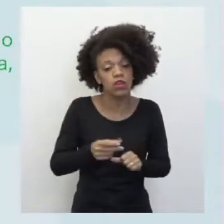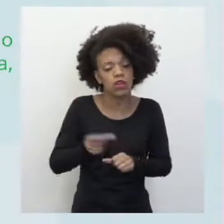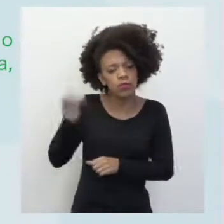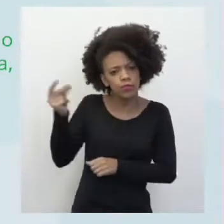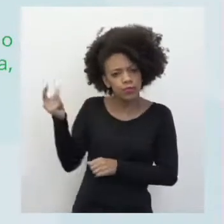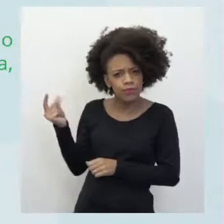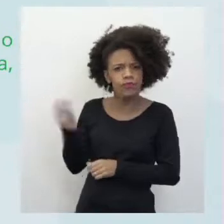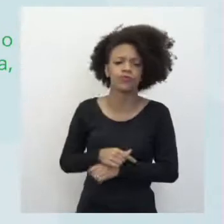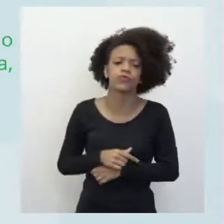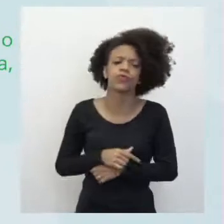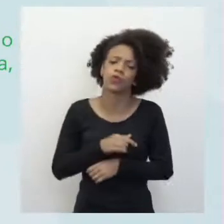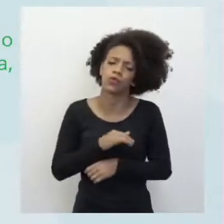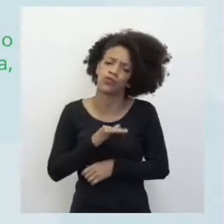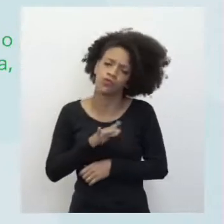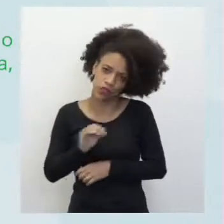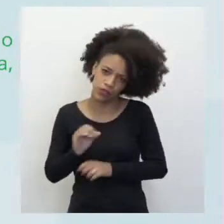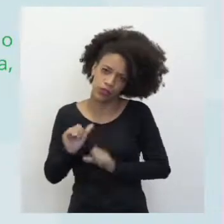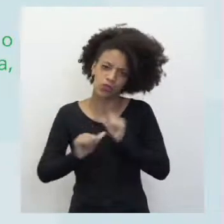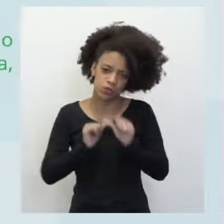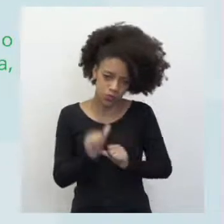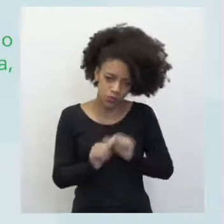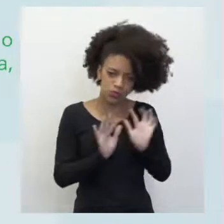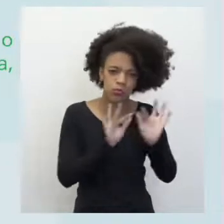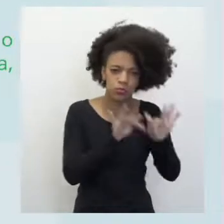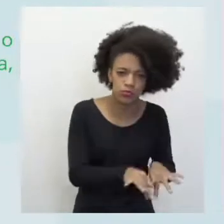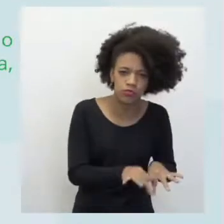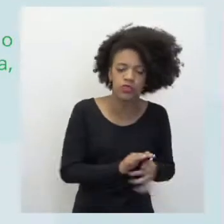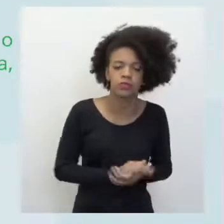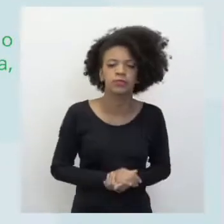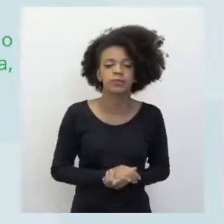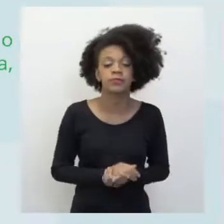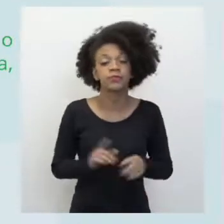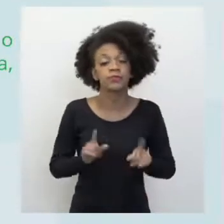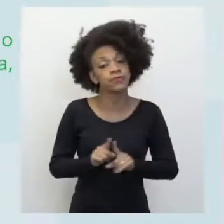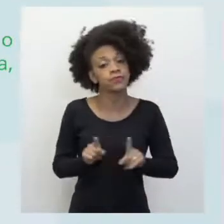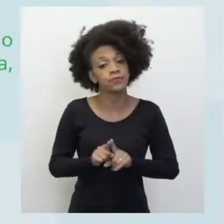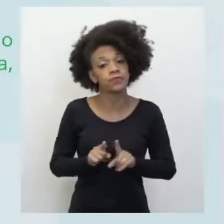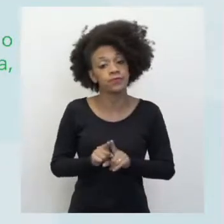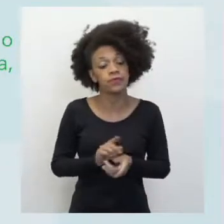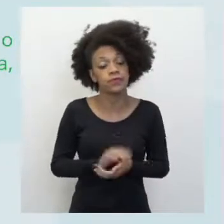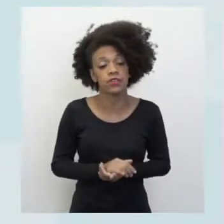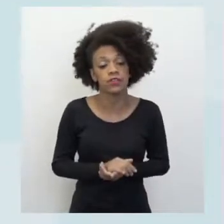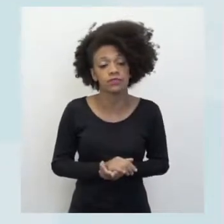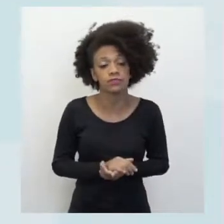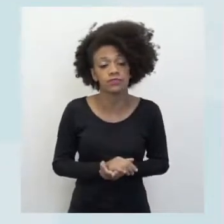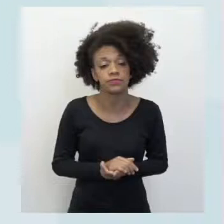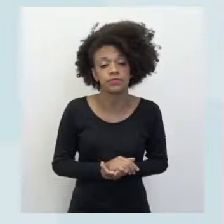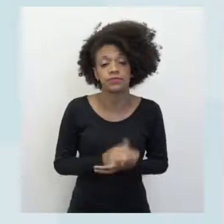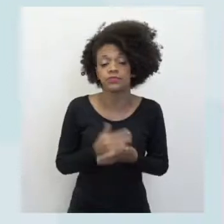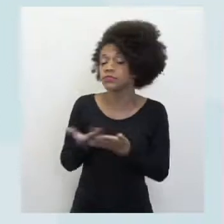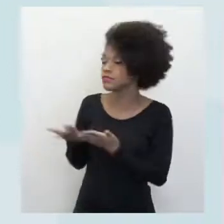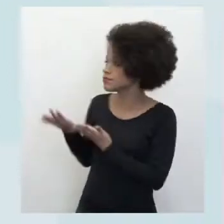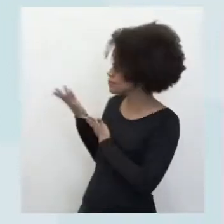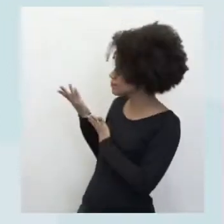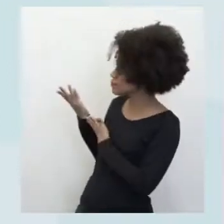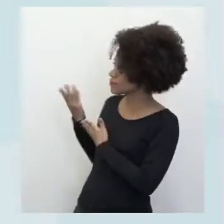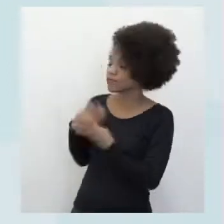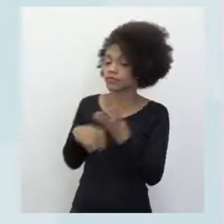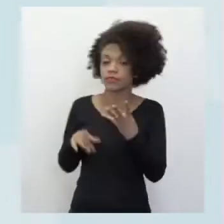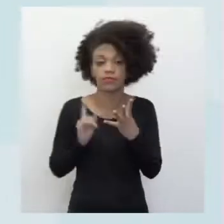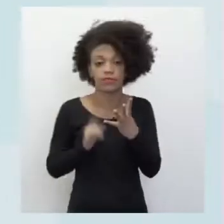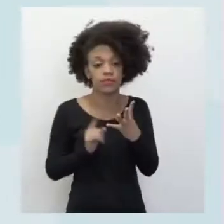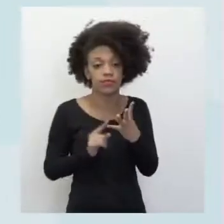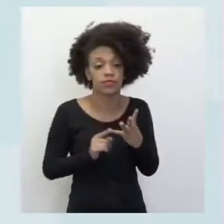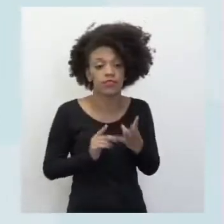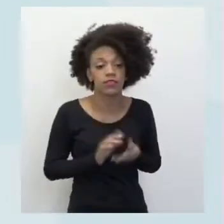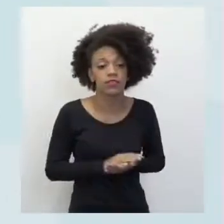por um fio, né? Fim do mundo, substituiu também. A humanidade esteve por um fio, né? Tá. E a próxima,